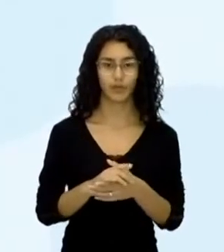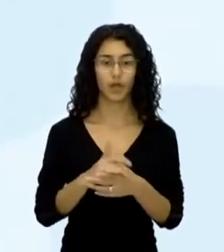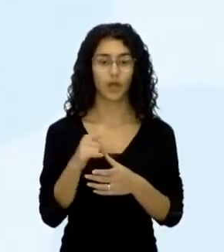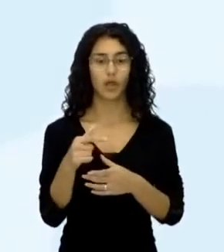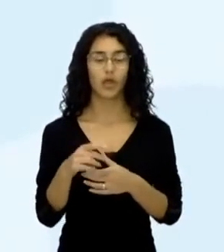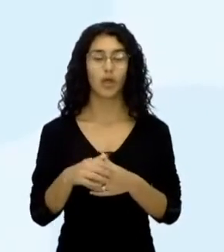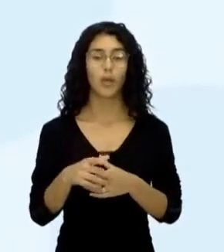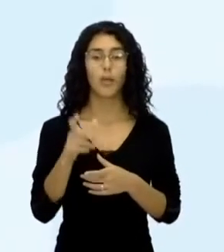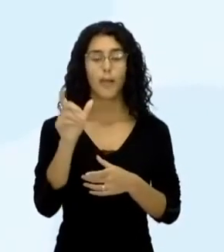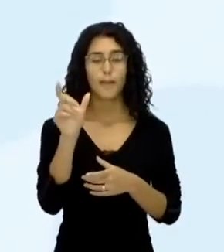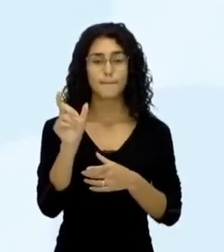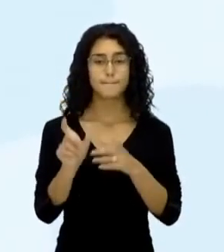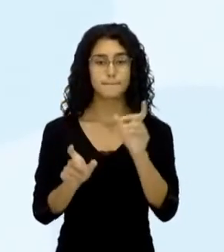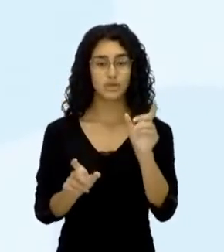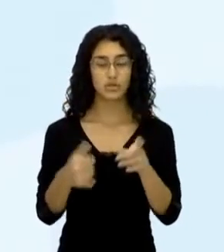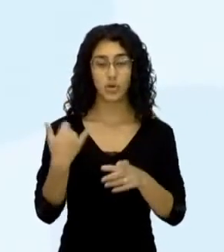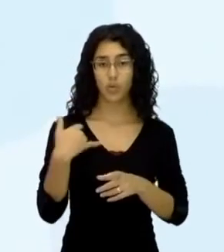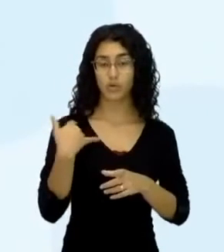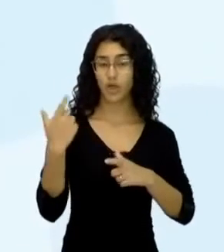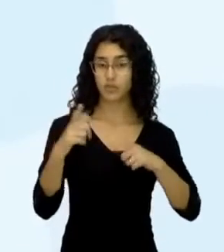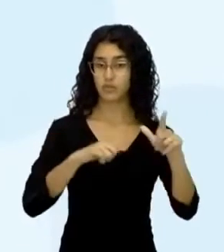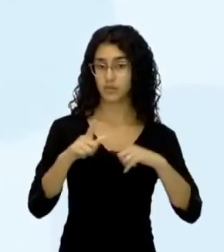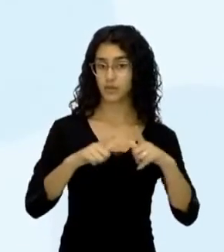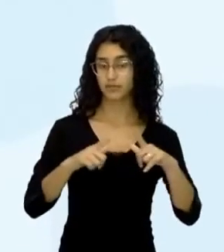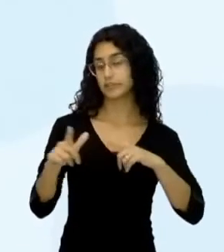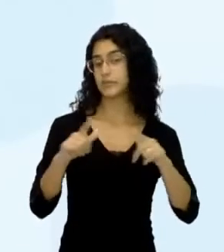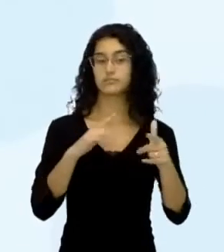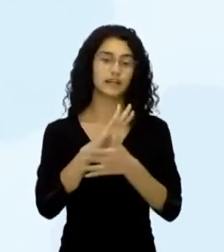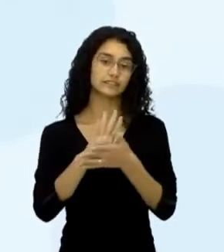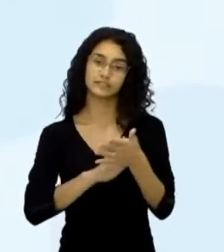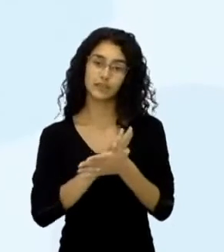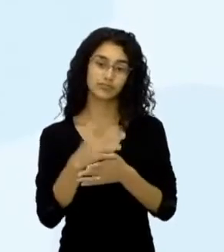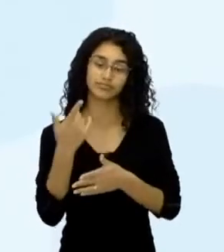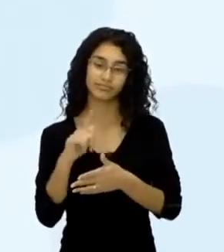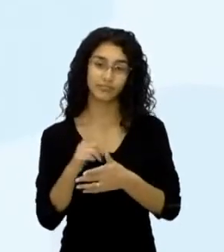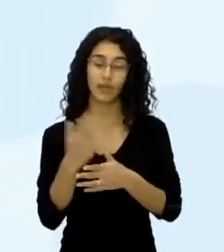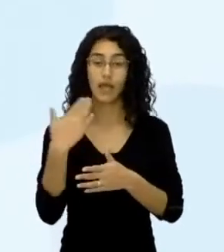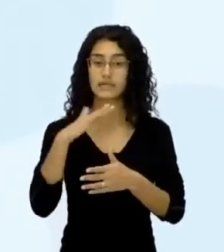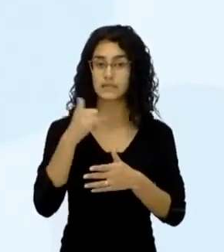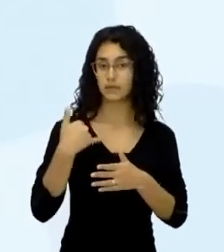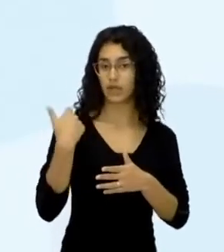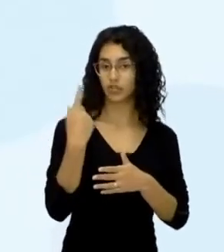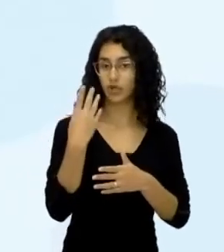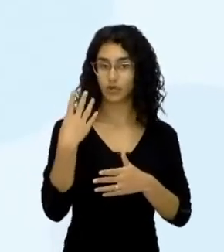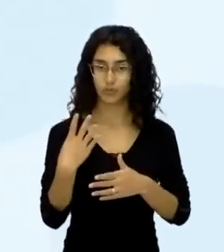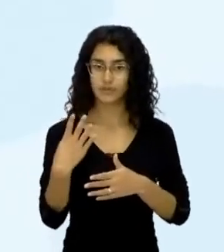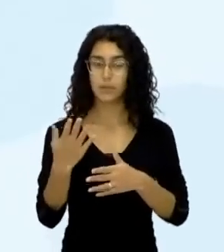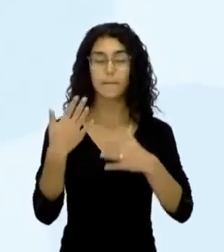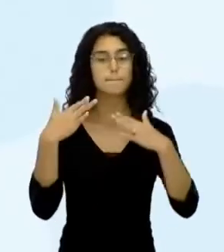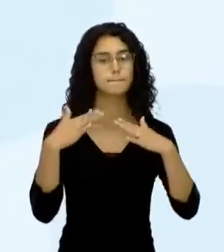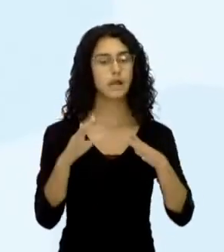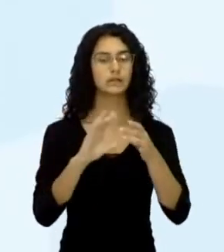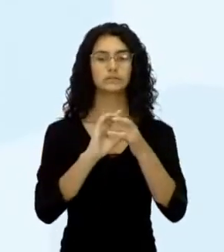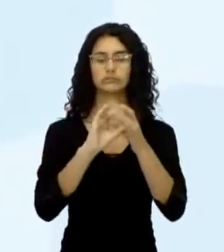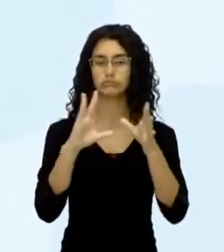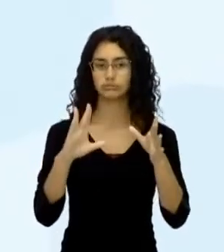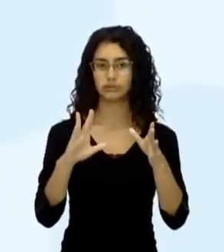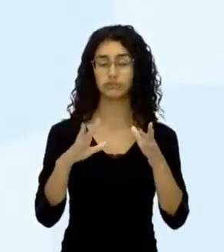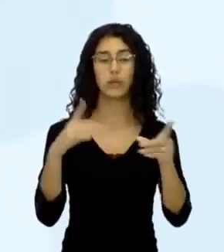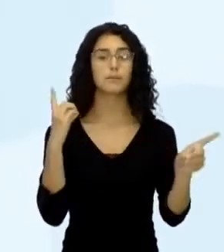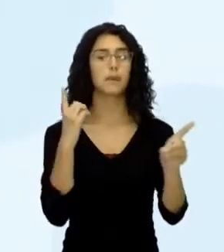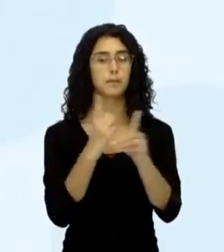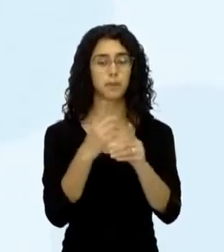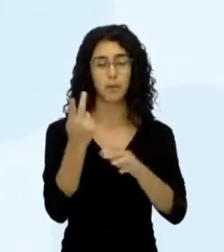às pessoas com idade para trabalhar que não estão trabalhando, ou seja, acima de 14 anos, mas estão disponíveis e tentam